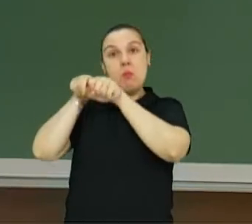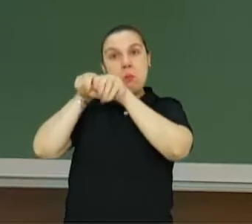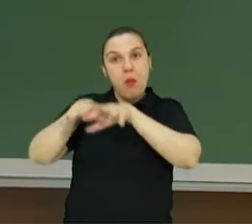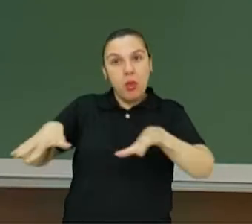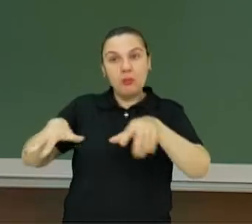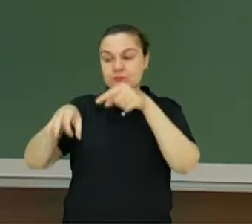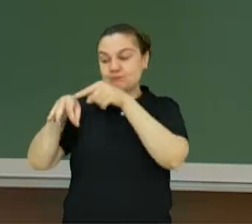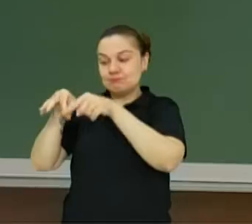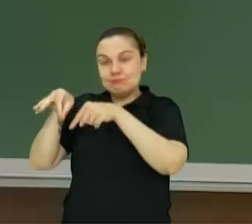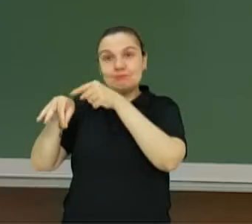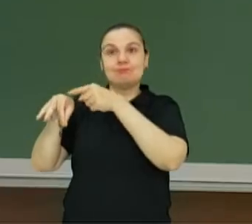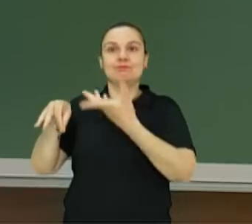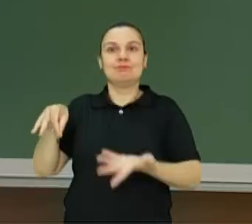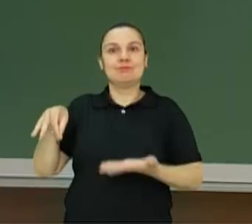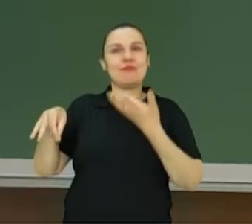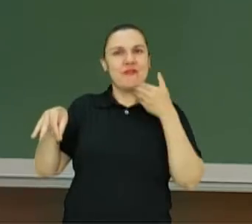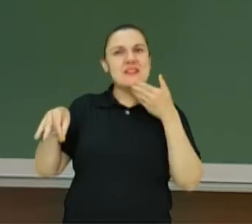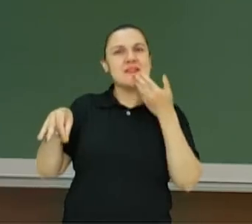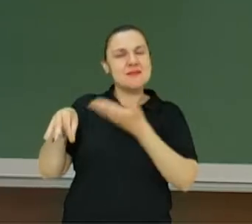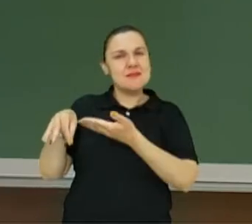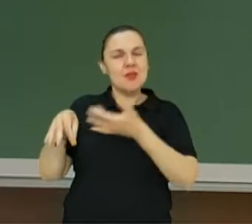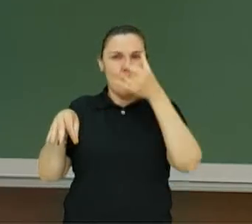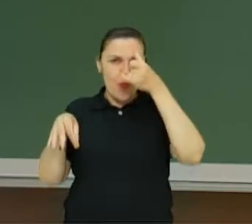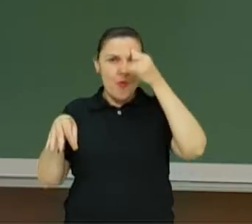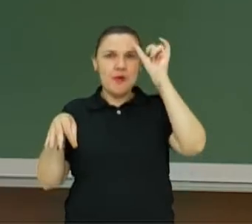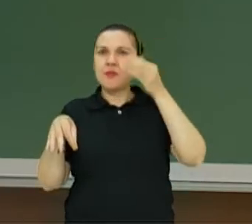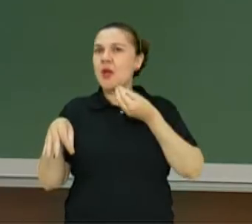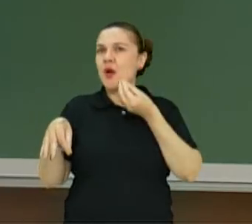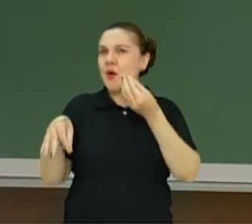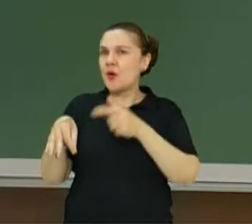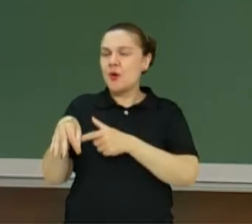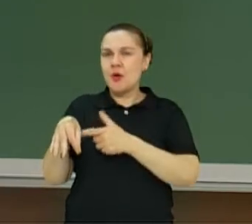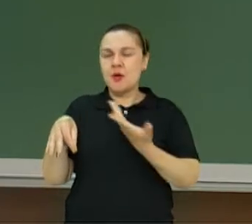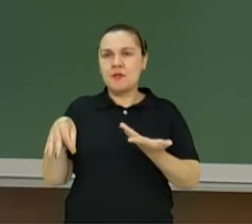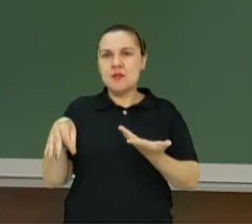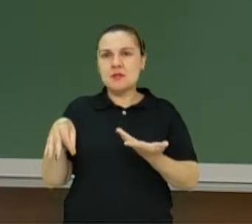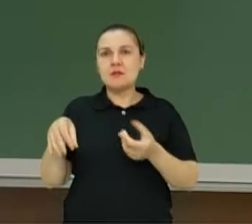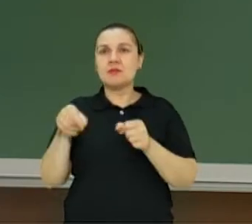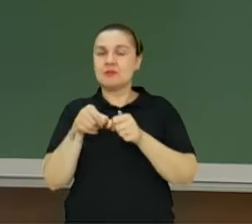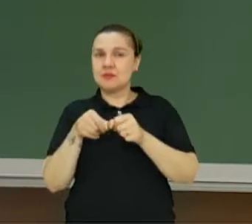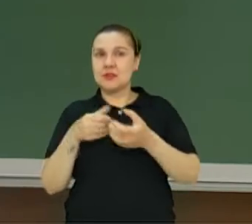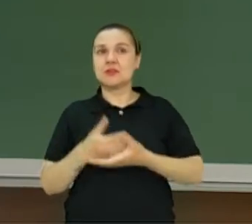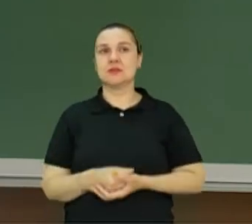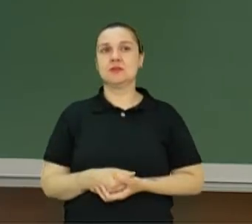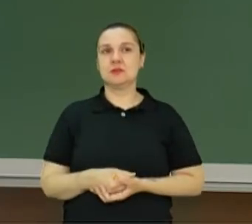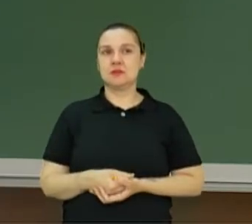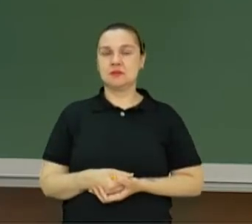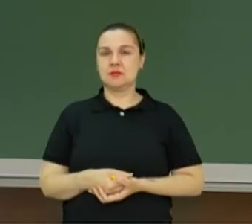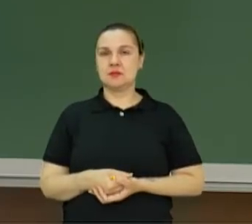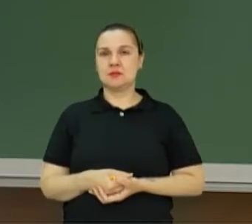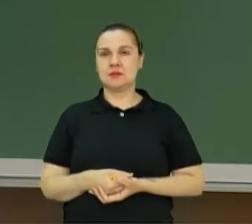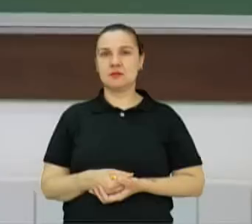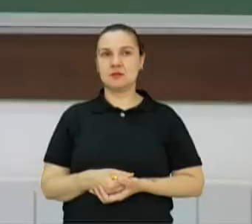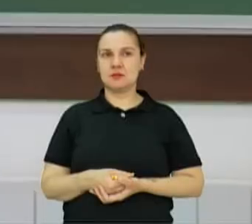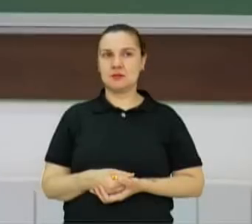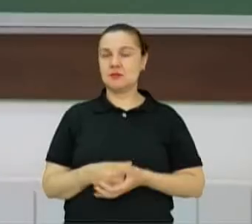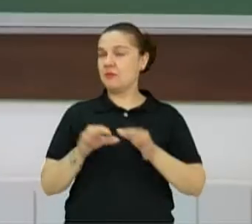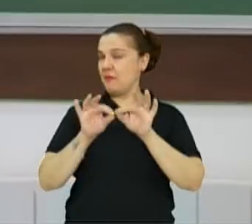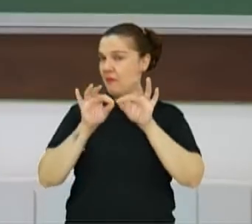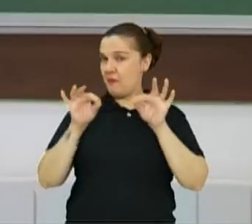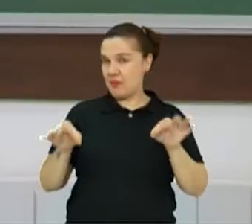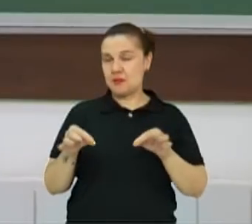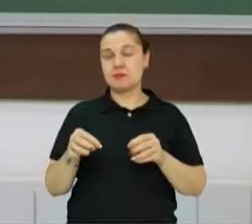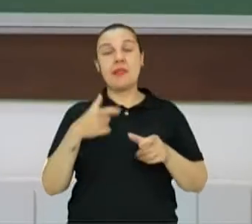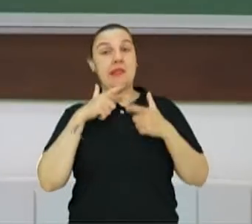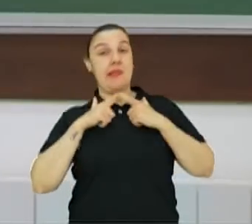proliferam com muita facilidade, né? Para evitar isso, a gente já viu o que a mulher deve fazer. Você lembra? Basicamente,